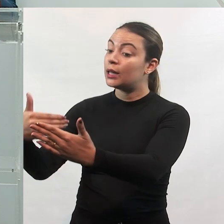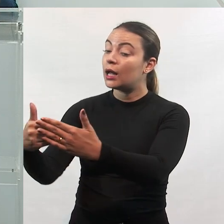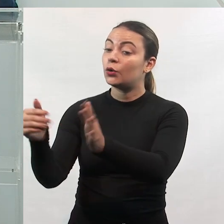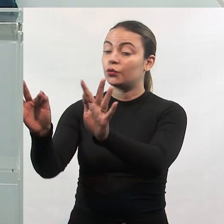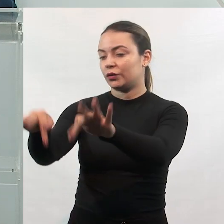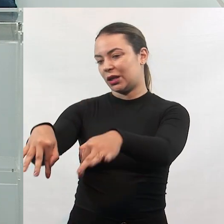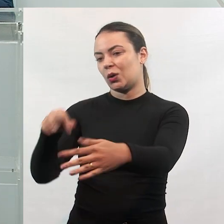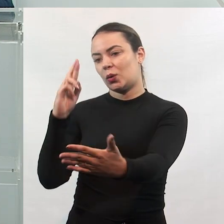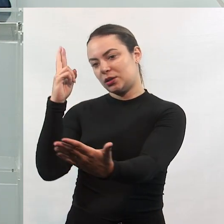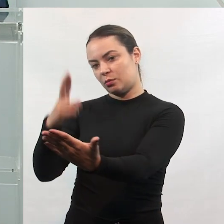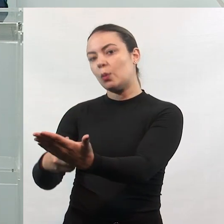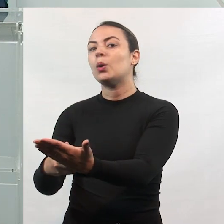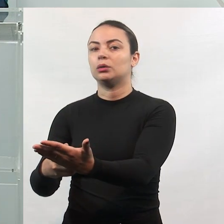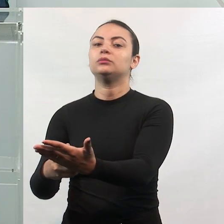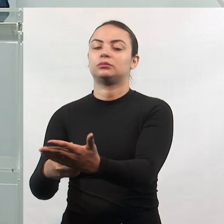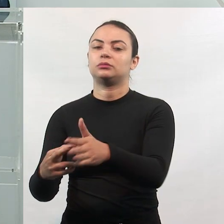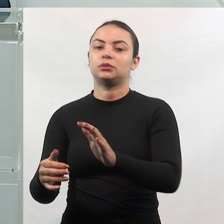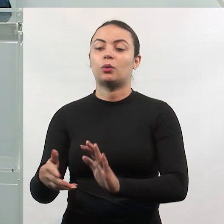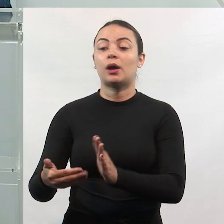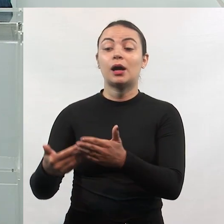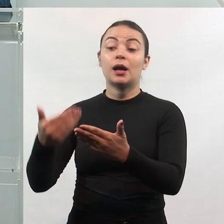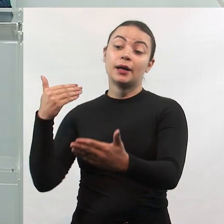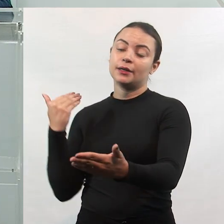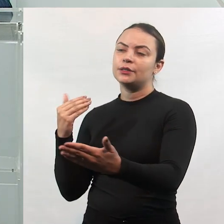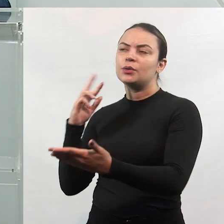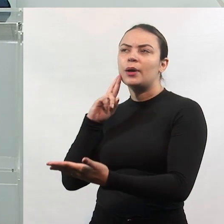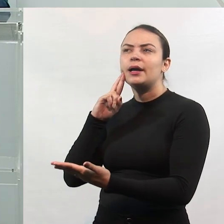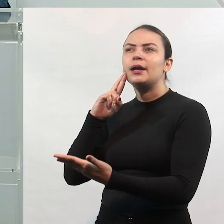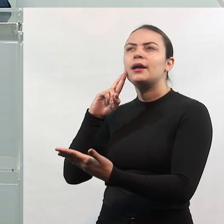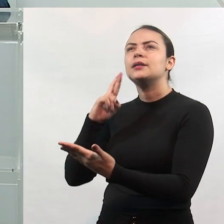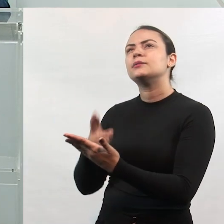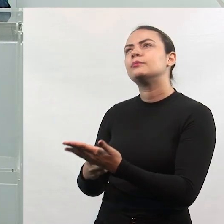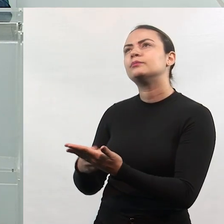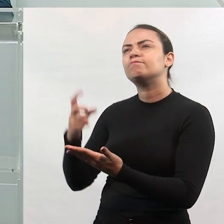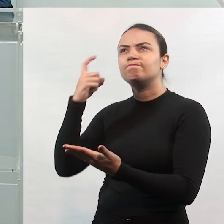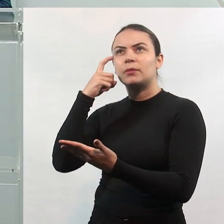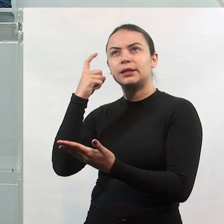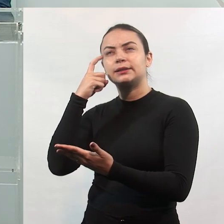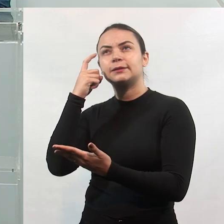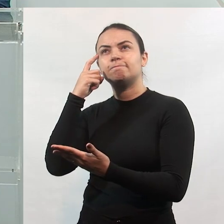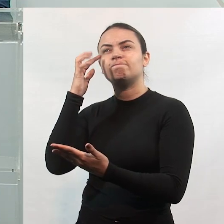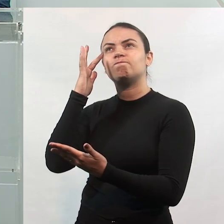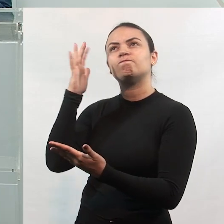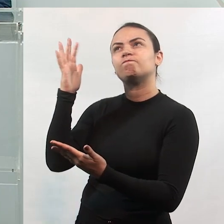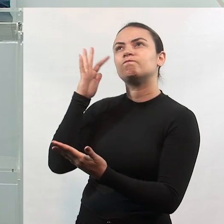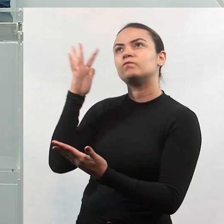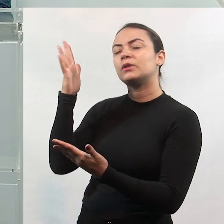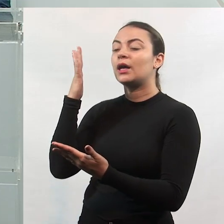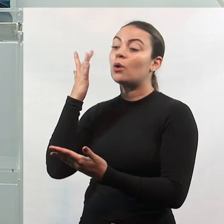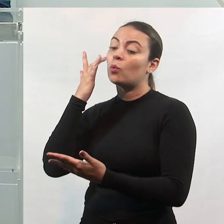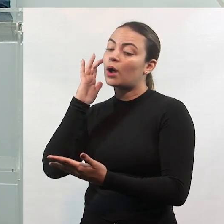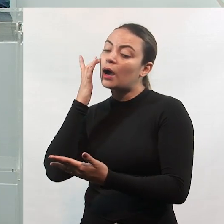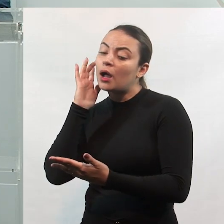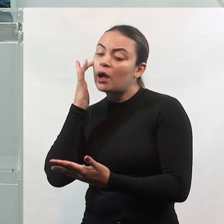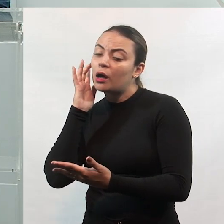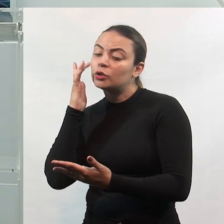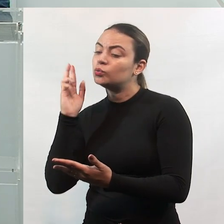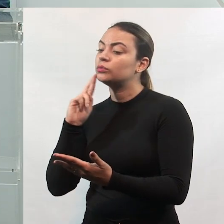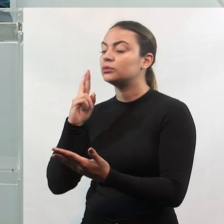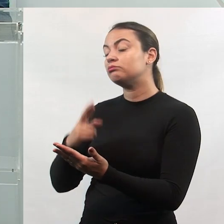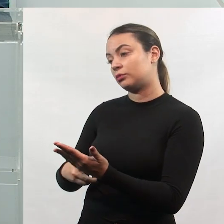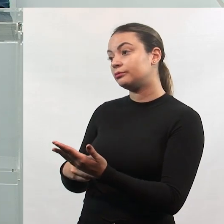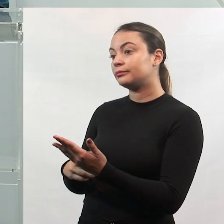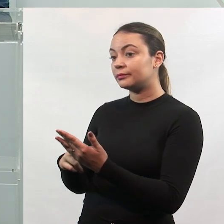acadêmico, eu já vislumbro a possibilidade de algumas respostas. Então, assim, a pergunta, ela precisa ser uma pergunta